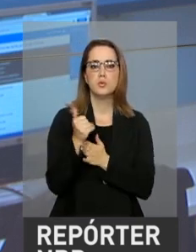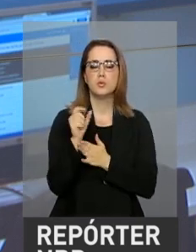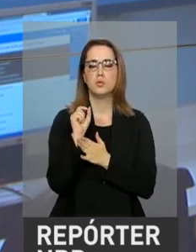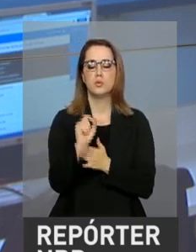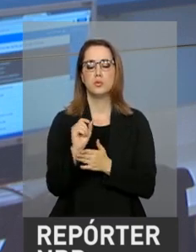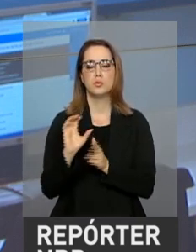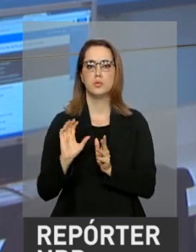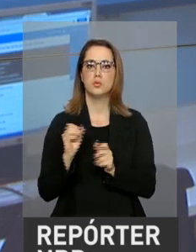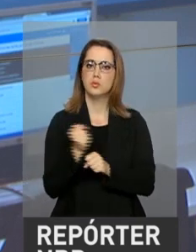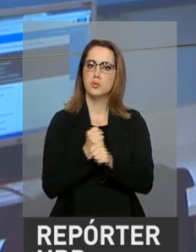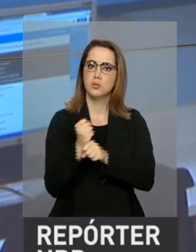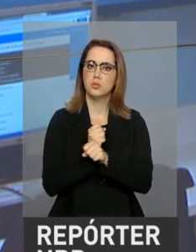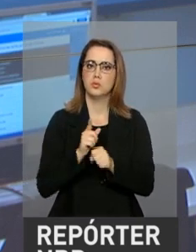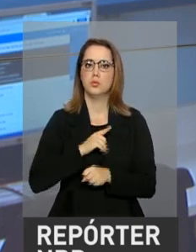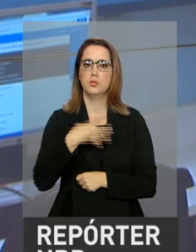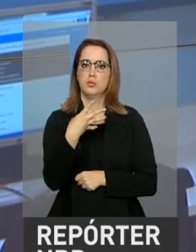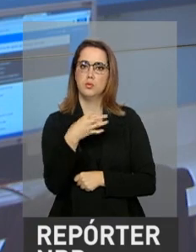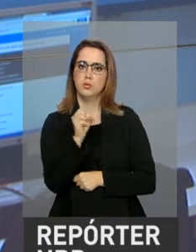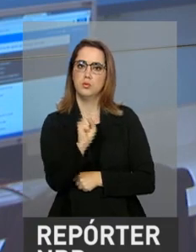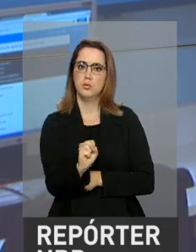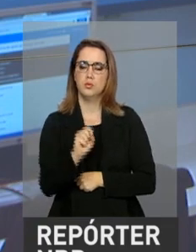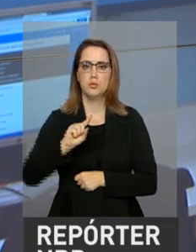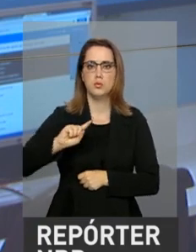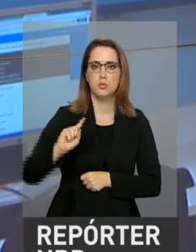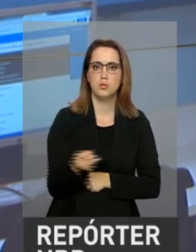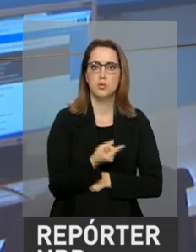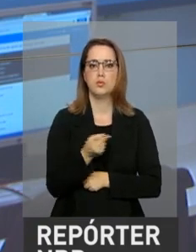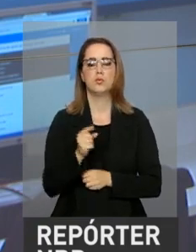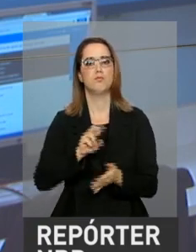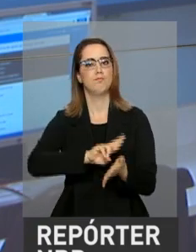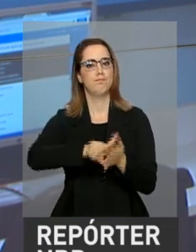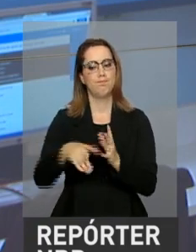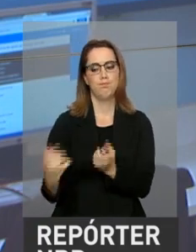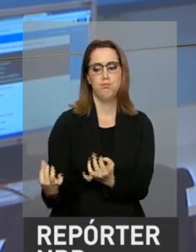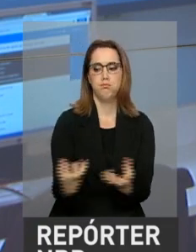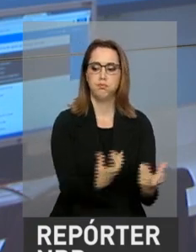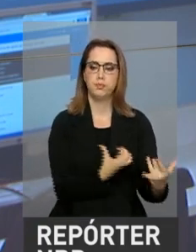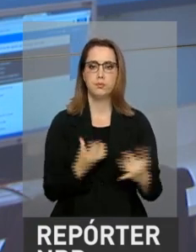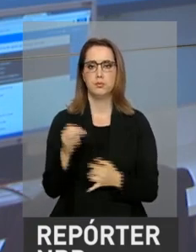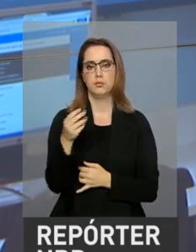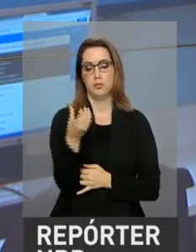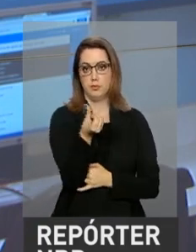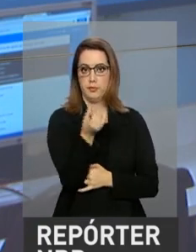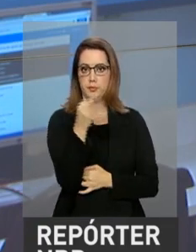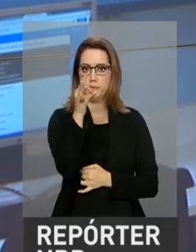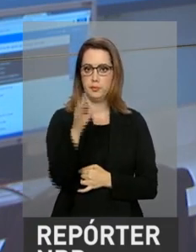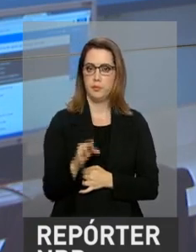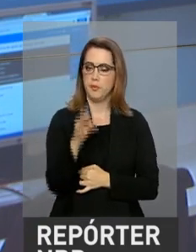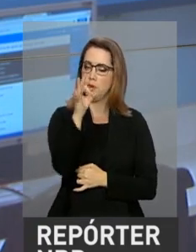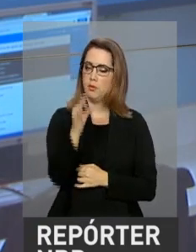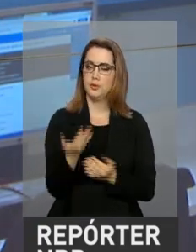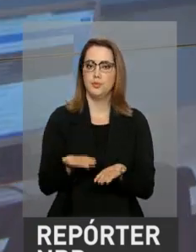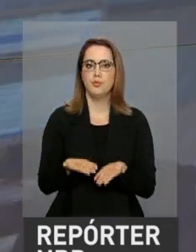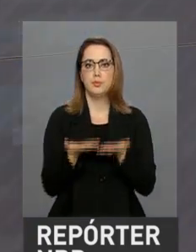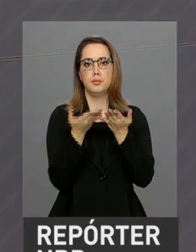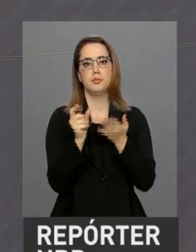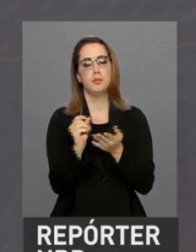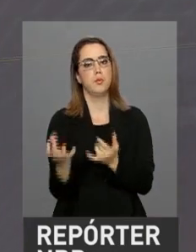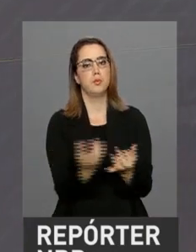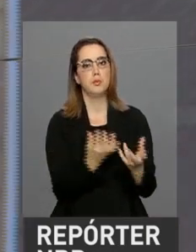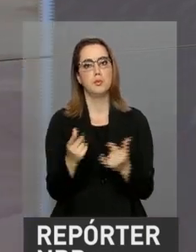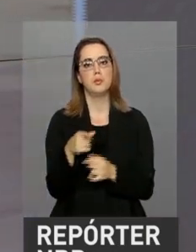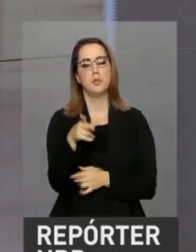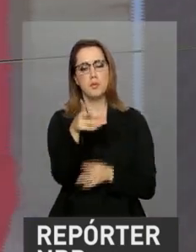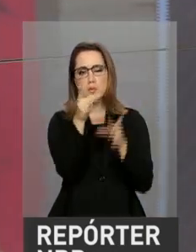mais de 48.000 focos um aumento de 60% em relação ao mesmo período do ano passado vamos saber os detalhes com